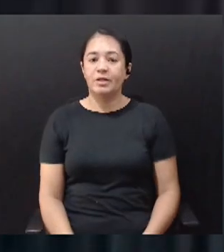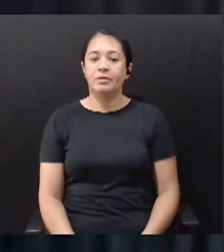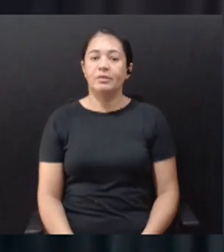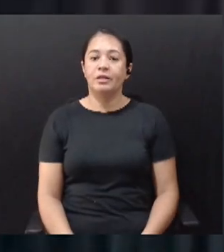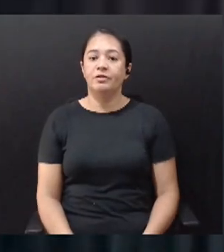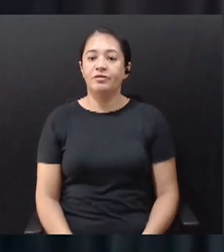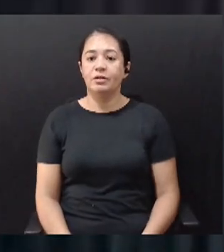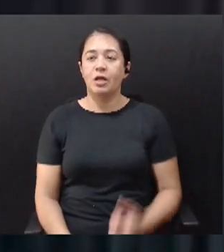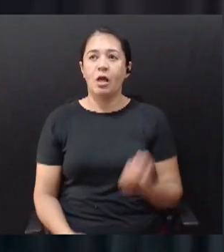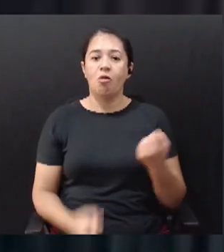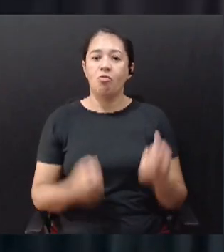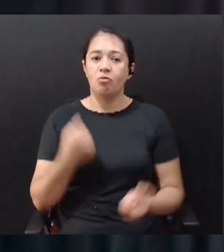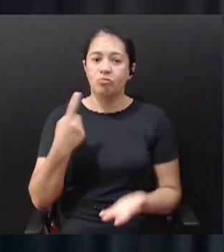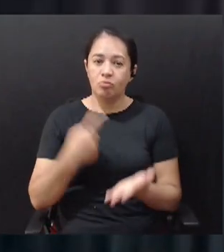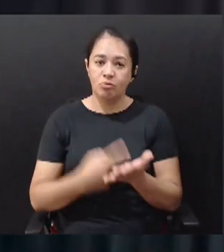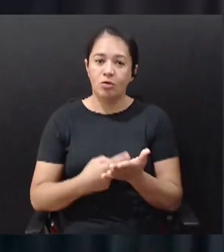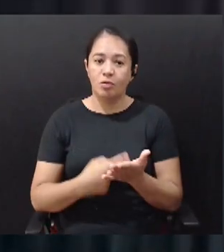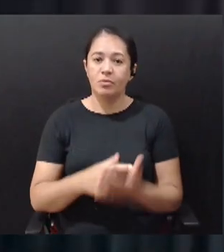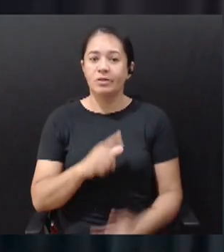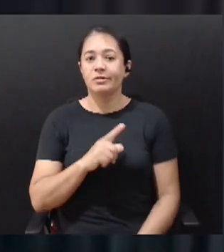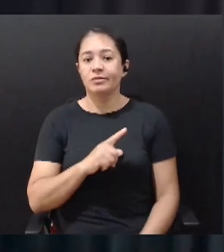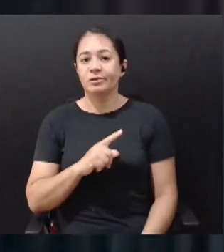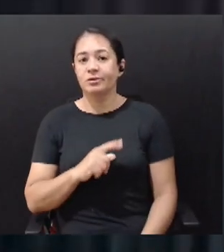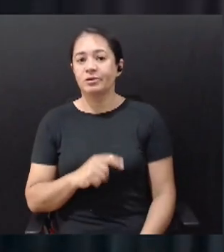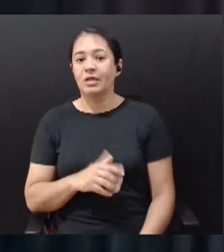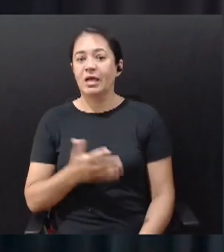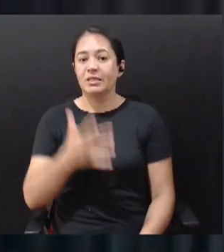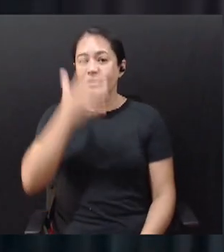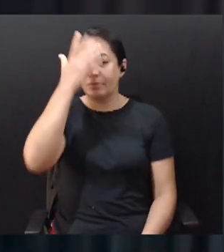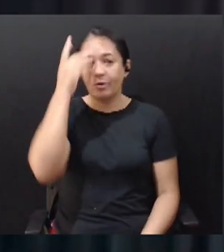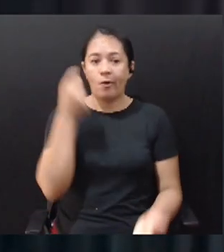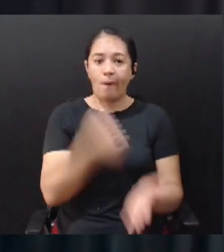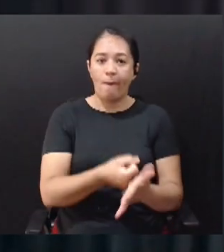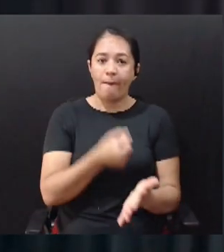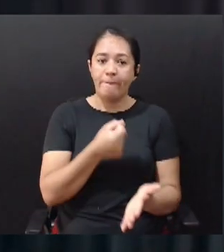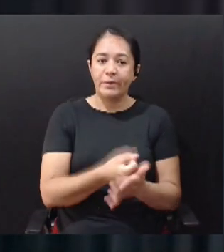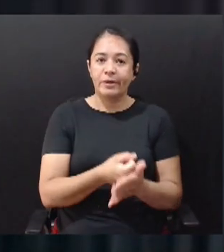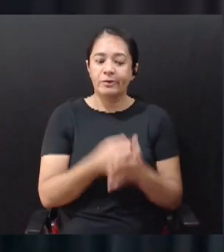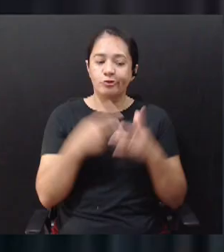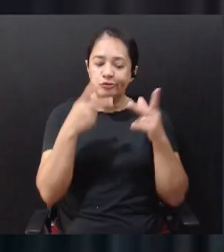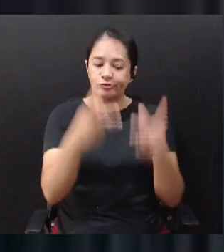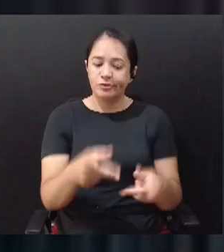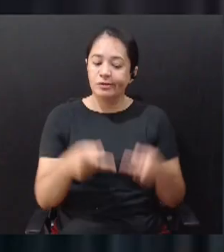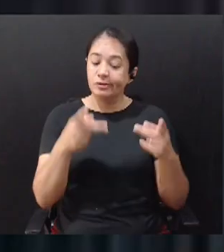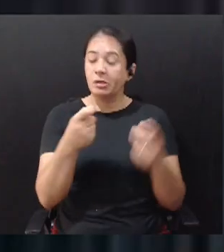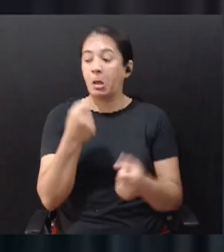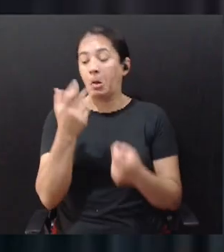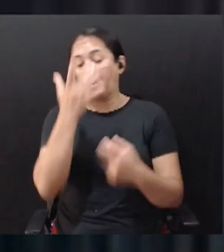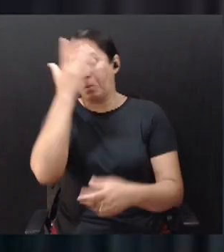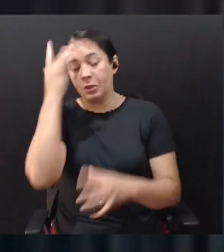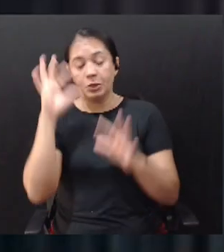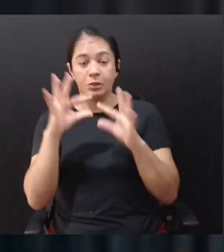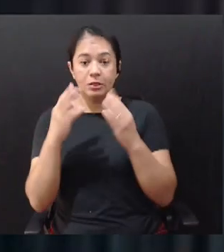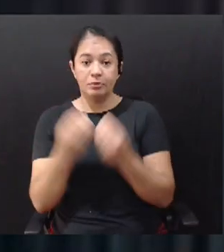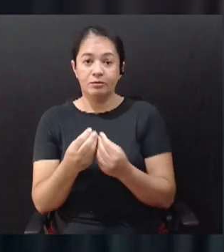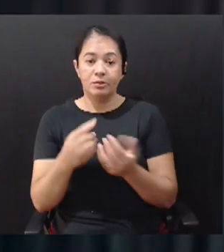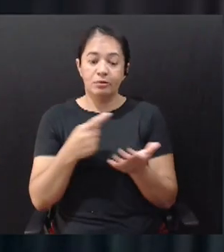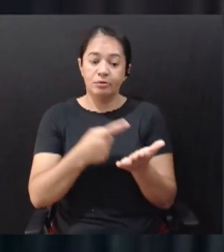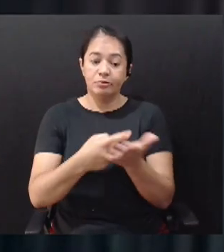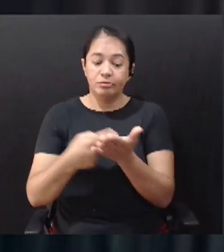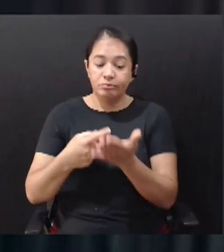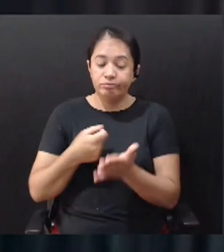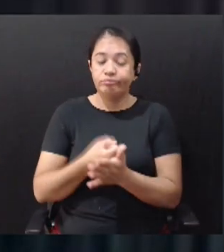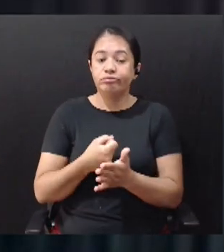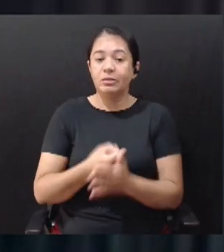tenho, tem gente que tem a obrigação de visitar algum parente, tem Sim. gente que cumpre algumas obrigações ali, então o